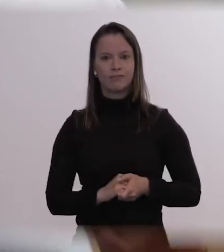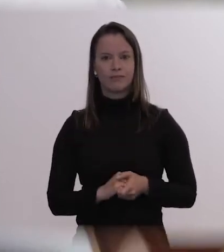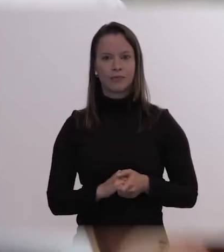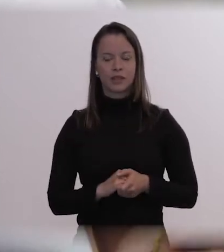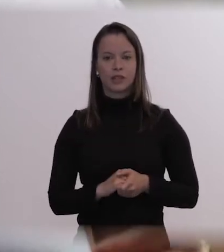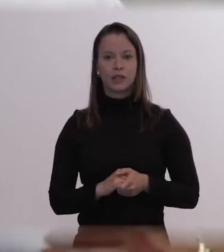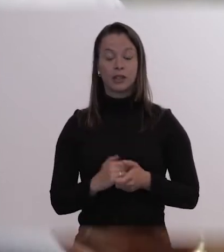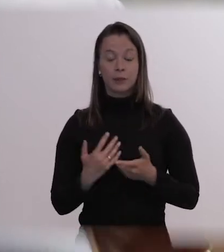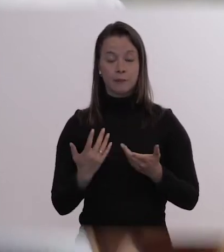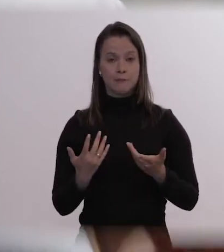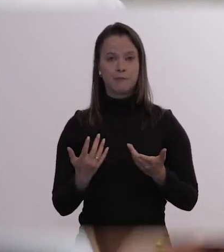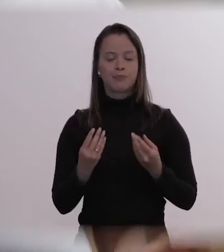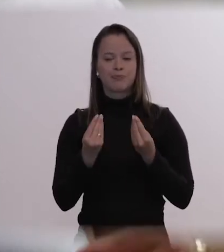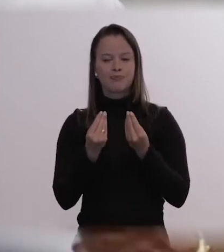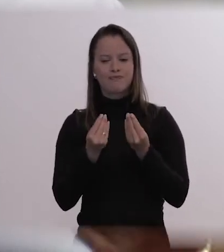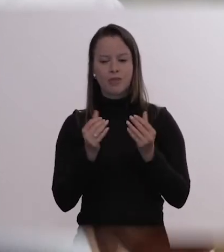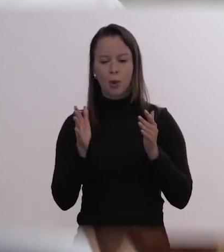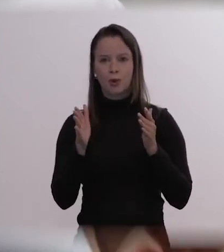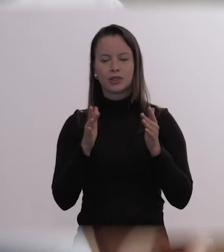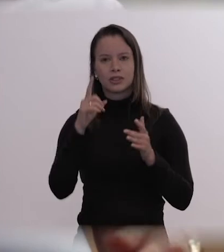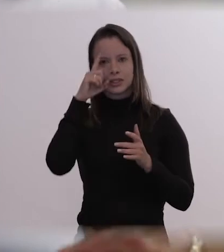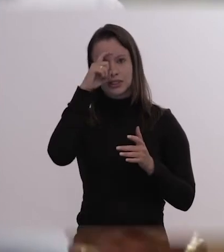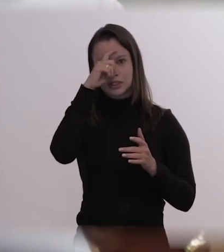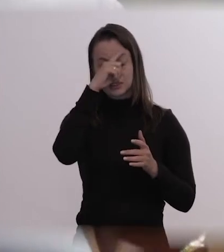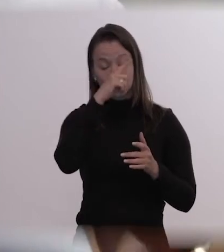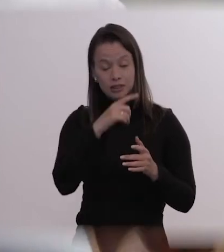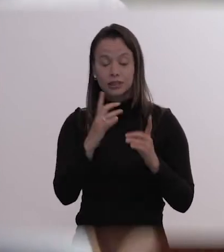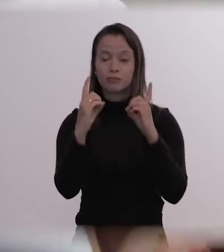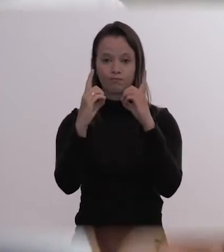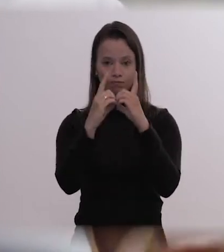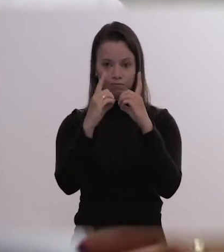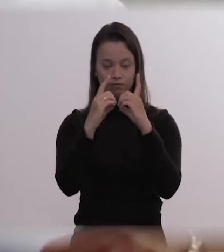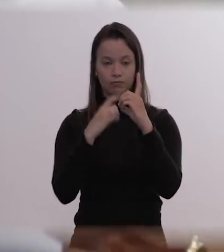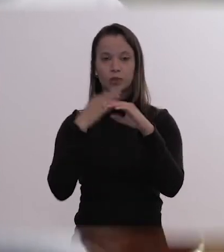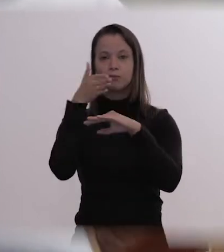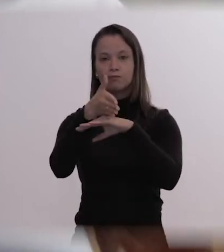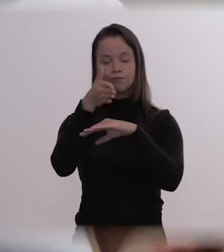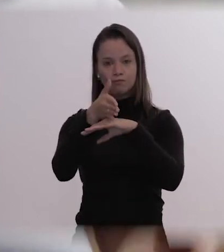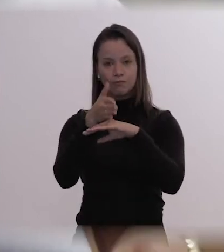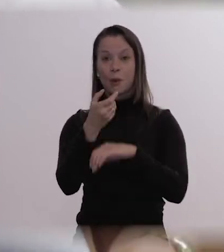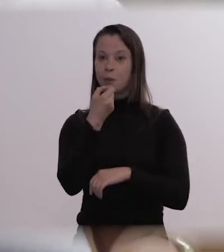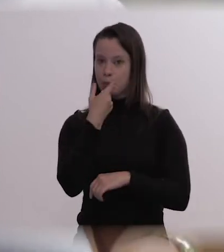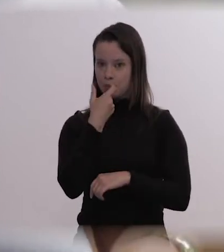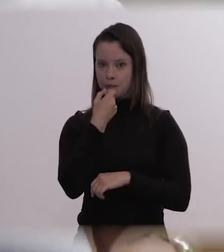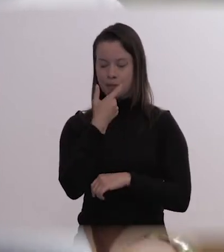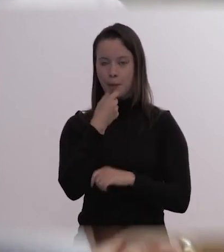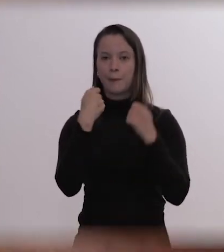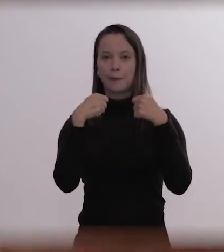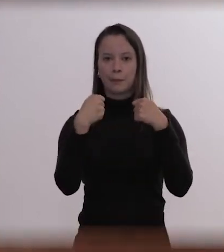Então, assim, foi também uma situação que eu fui assistida, né? Tive que tomar